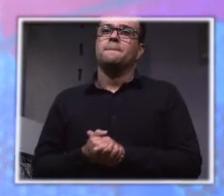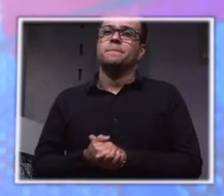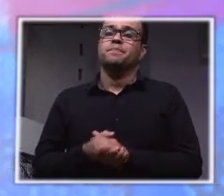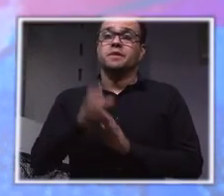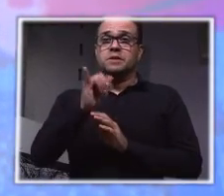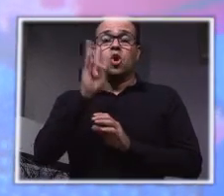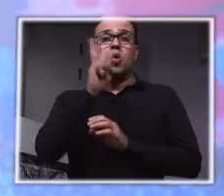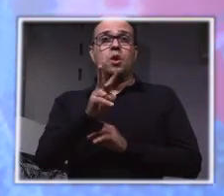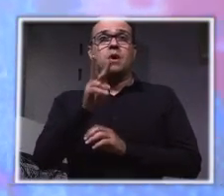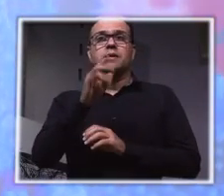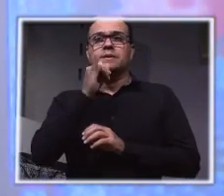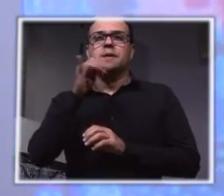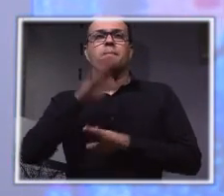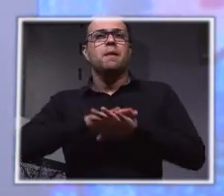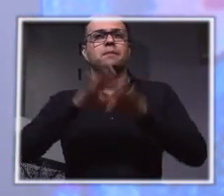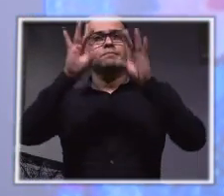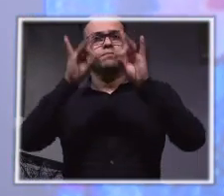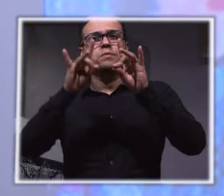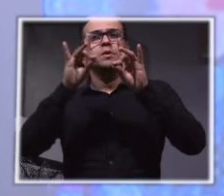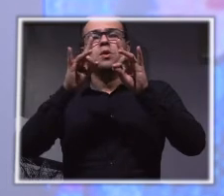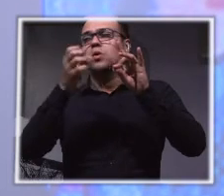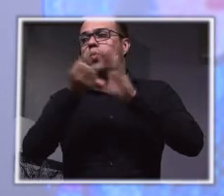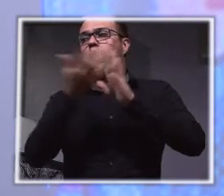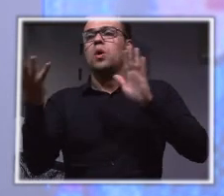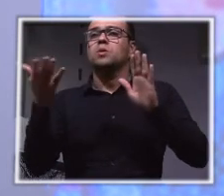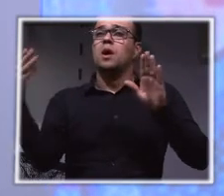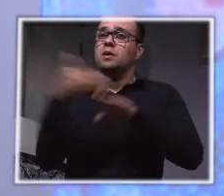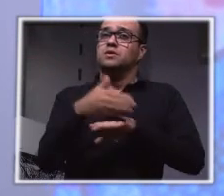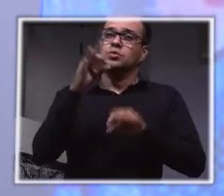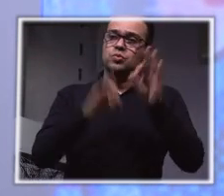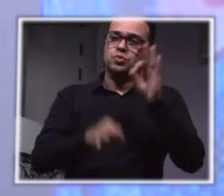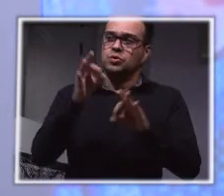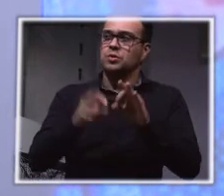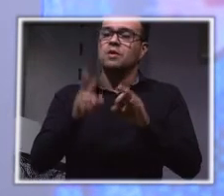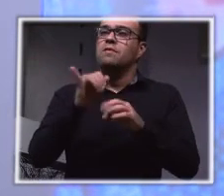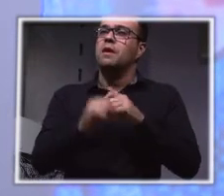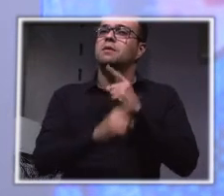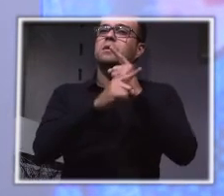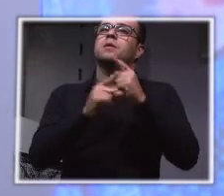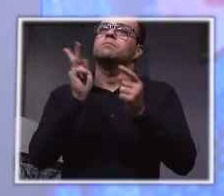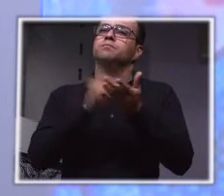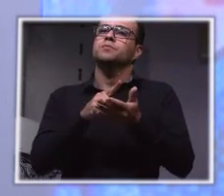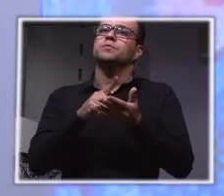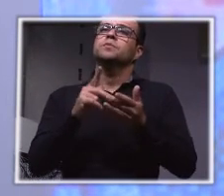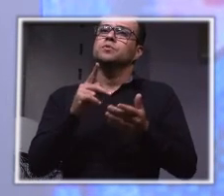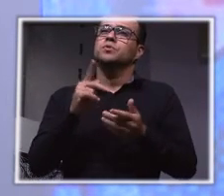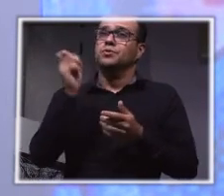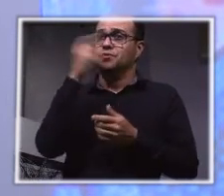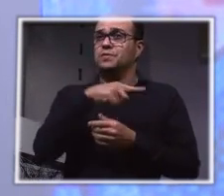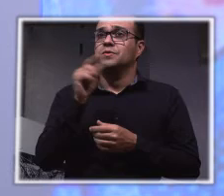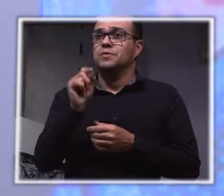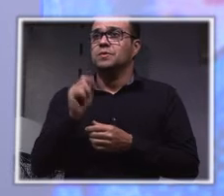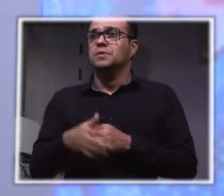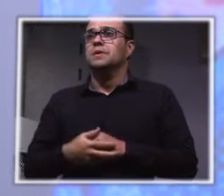olhar com cuidado para os números de acesso à justiça, nós vamos constatar uma realidade muito cruel.